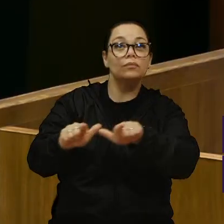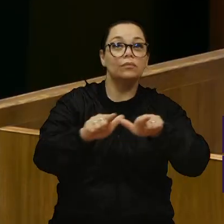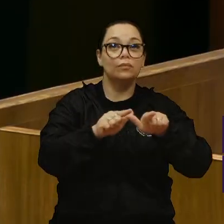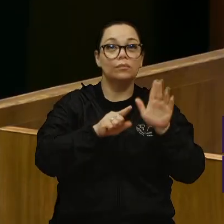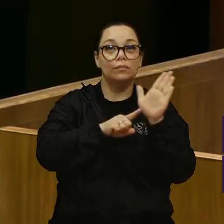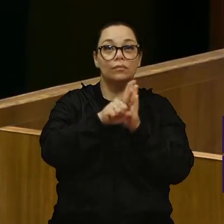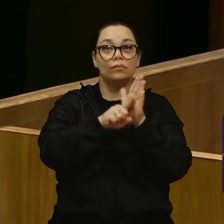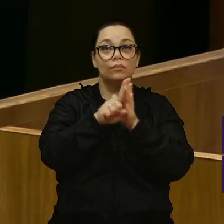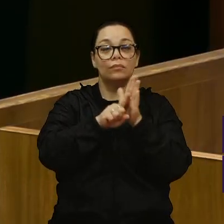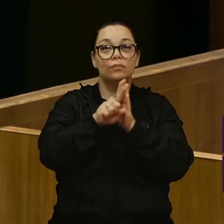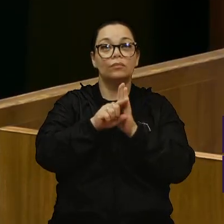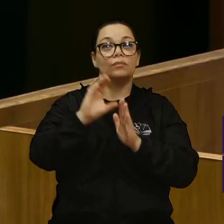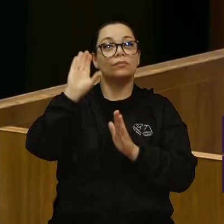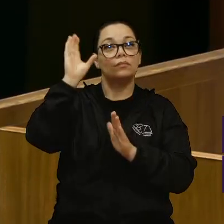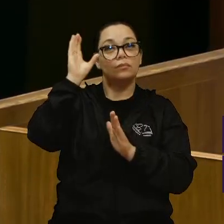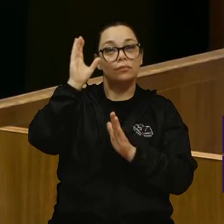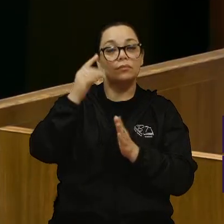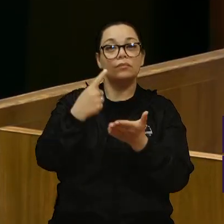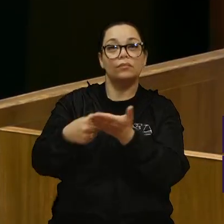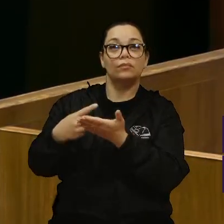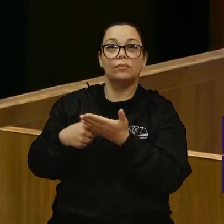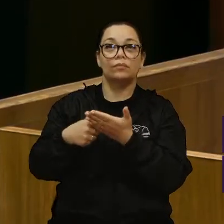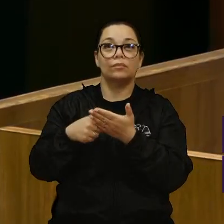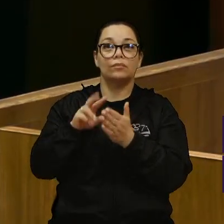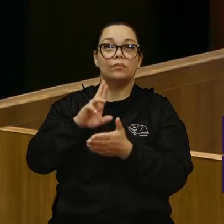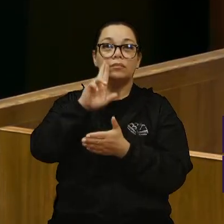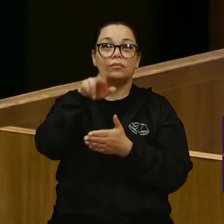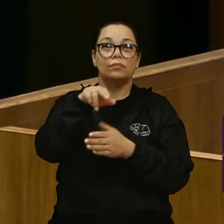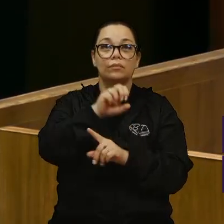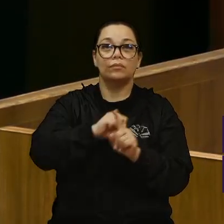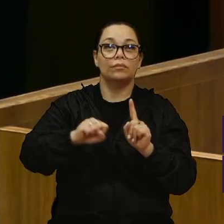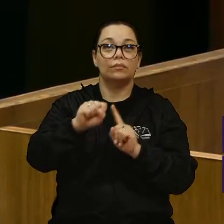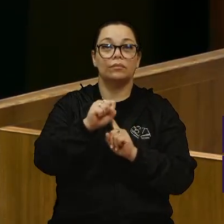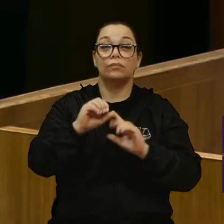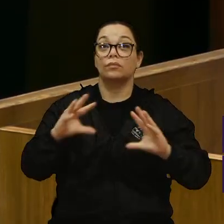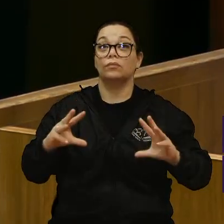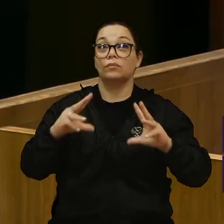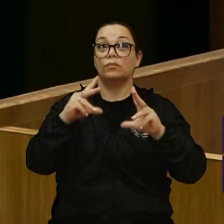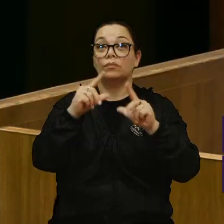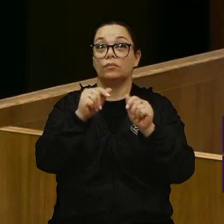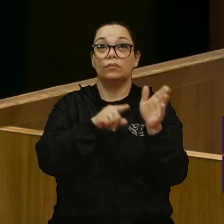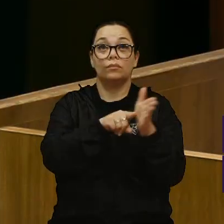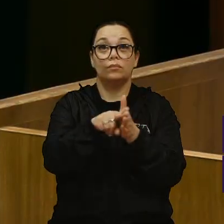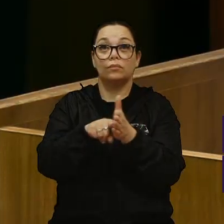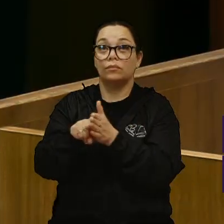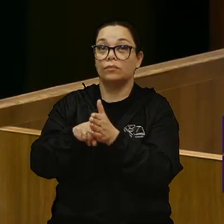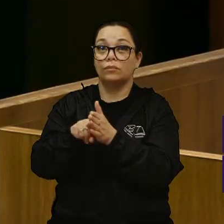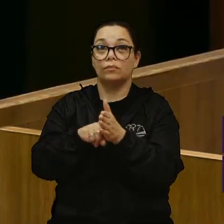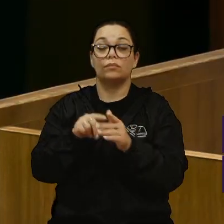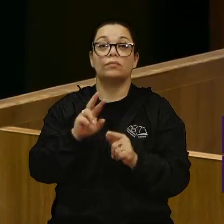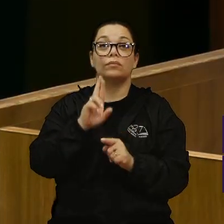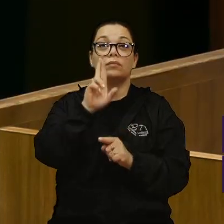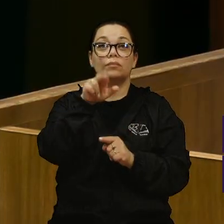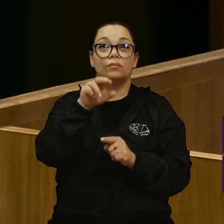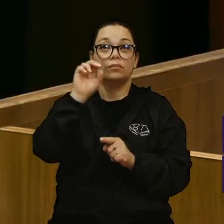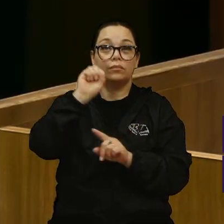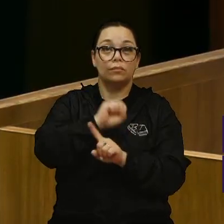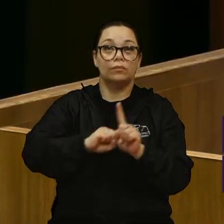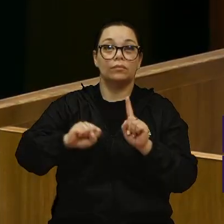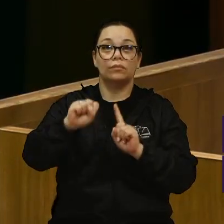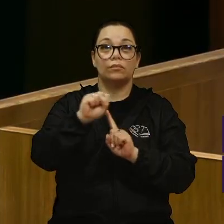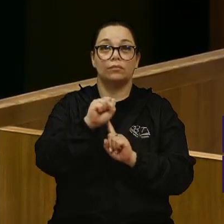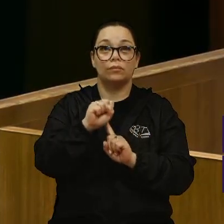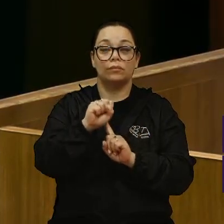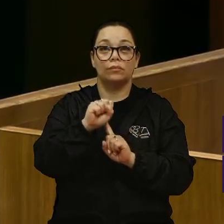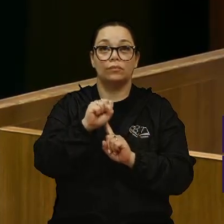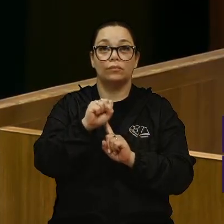pesquisa comprometida com a realidade social. Todas as minhas pesquisas foram com a realidade social,